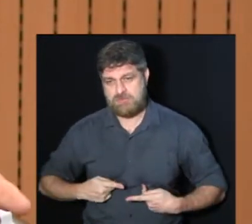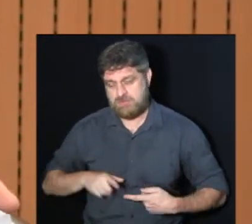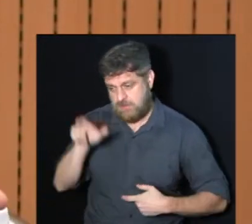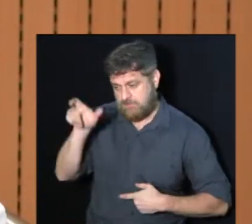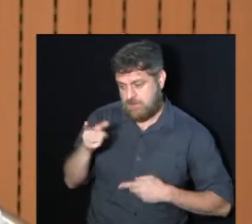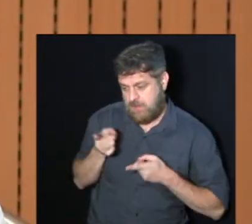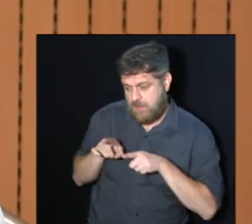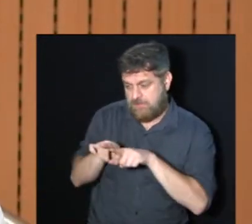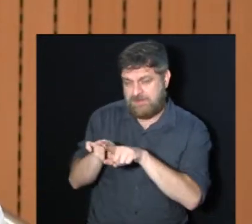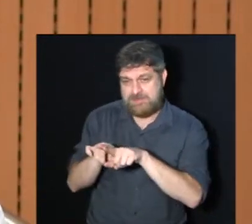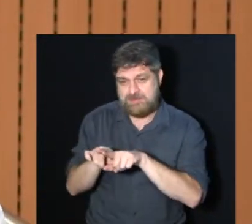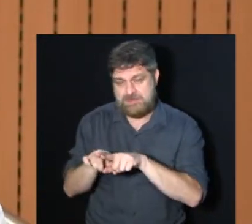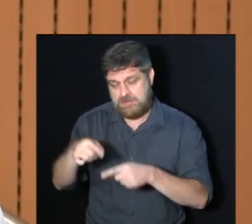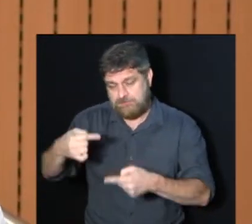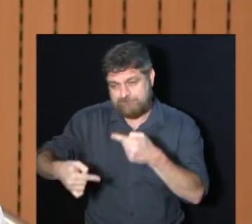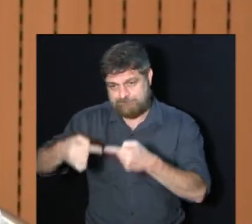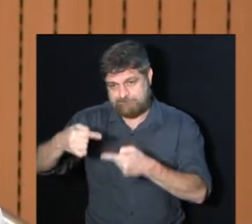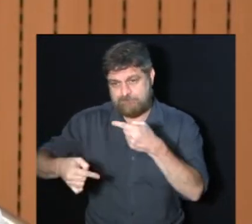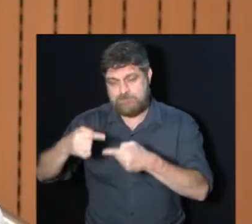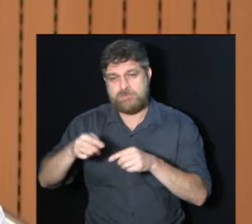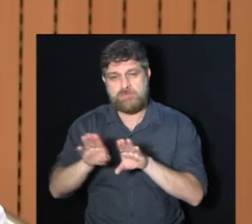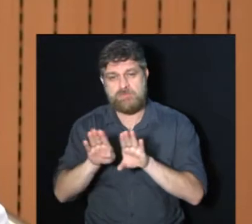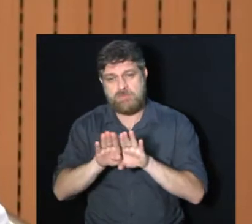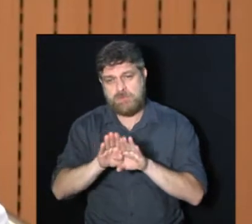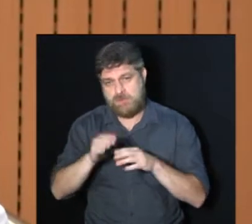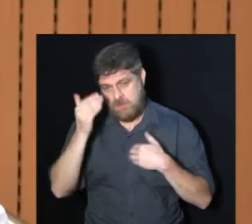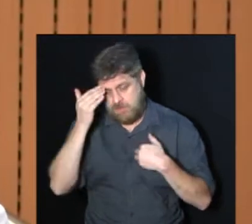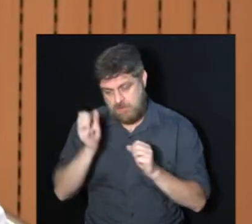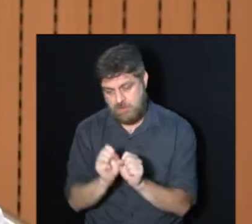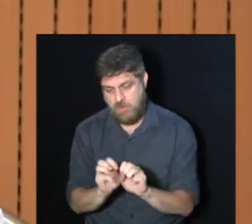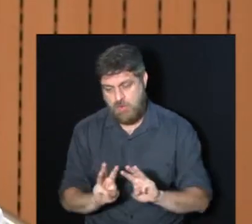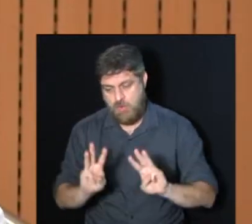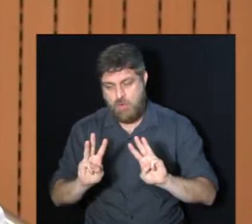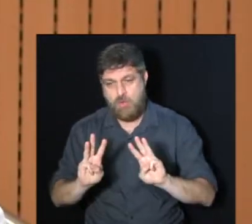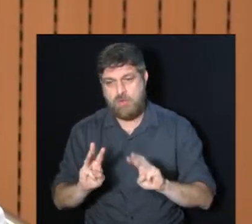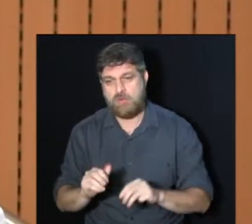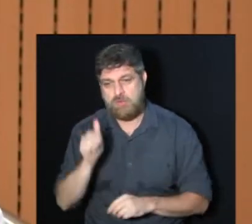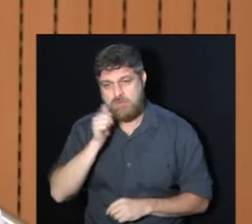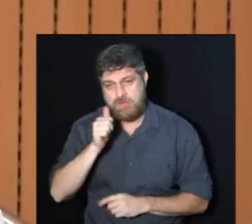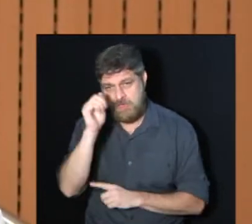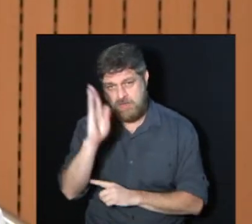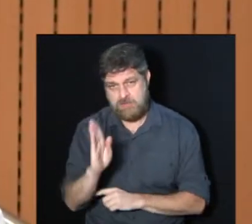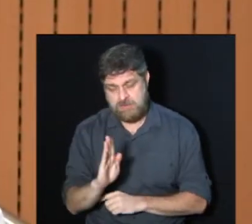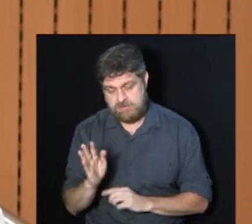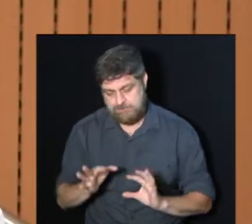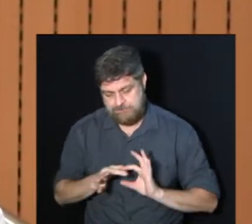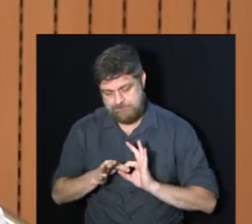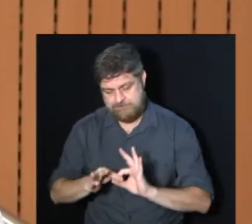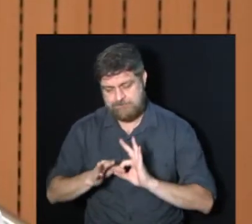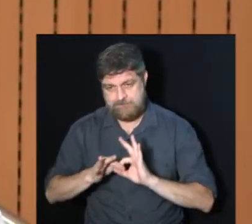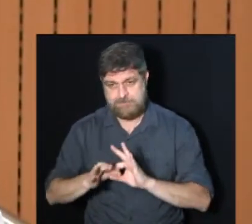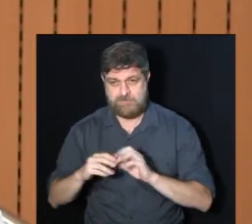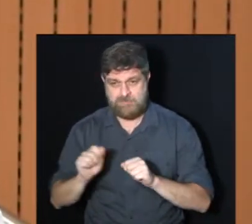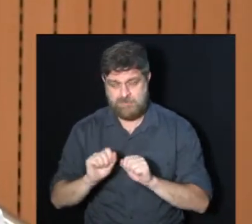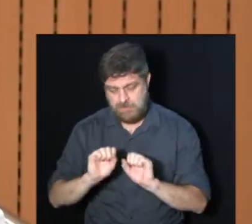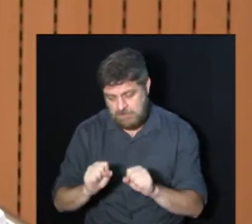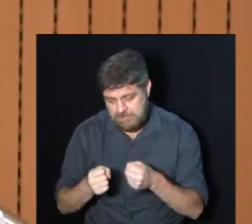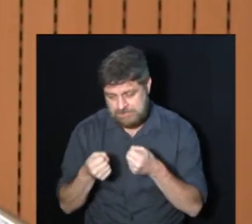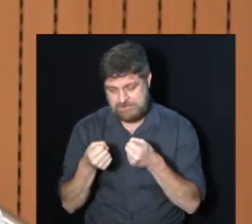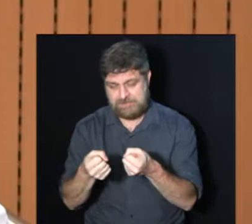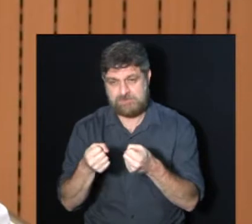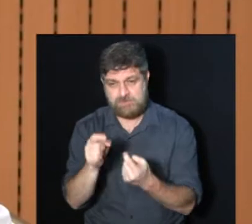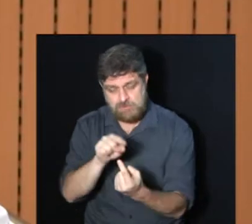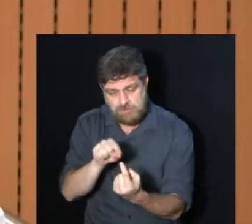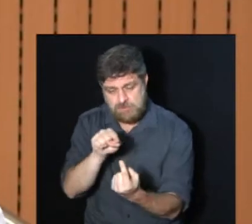parceira na construção desse debate. Agradeço também à ONU Mulheres Brasil, que une, fortalece e amplia os esforços mundiais em